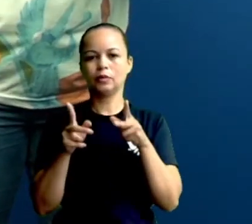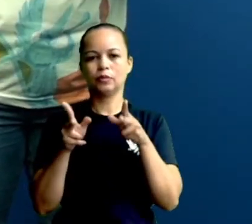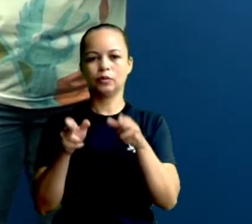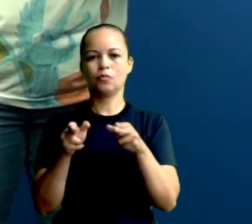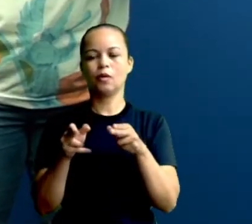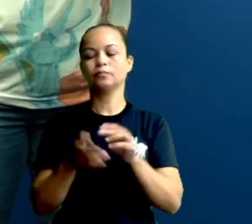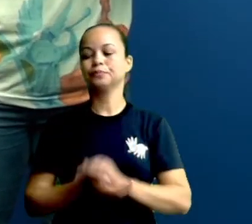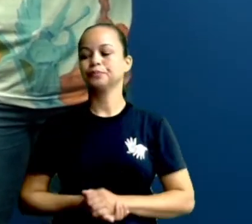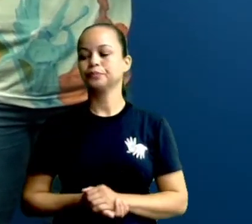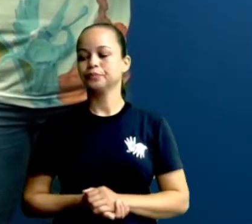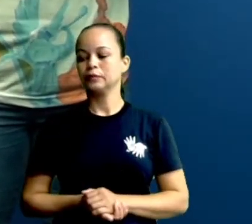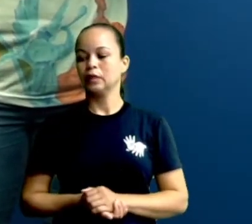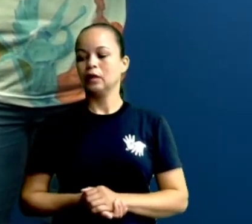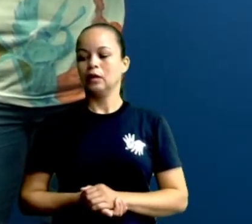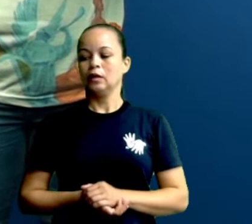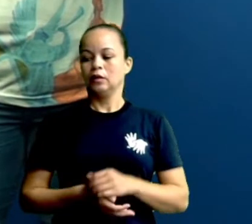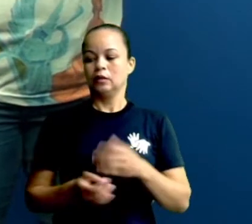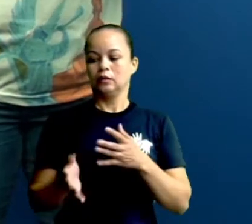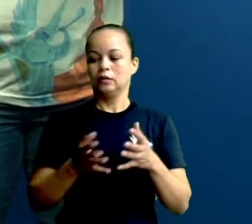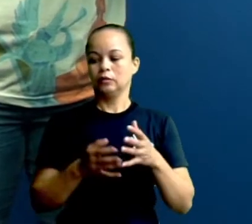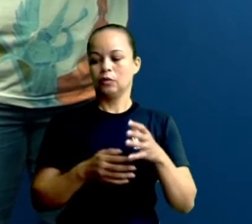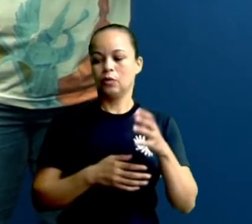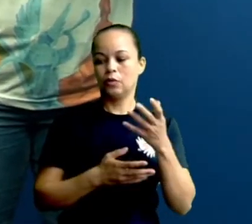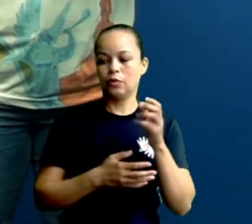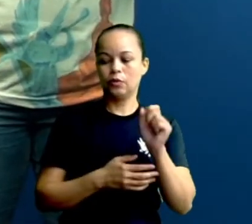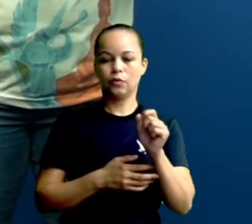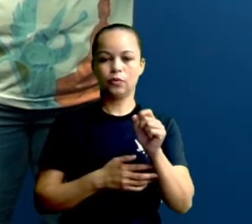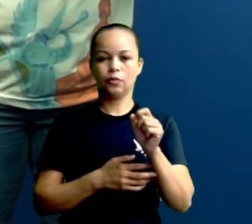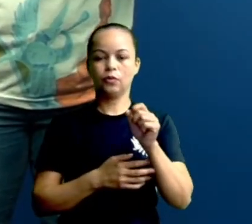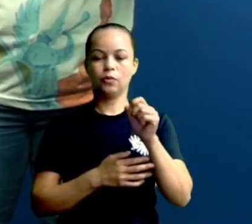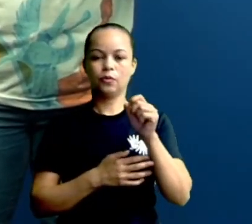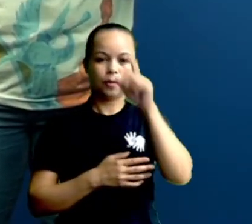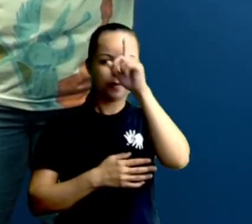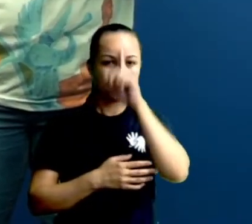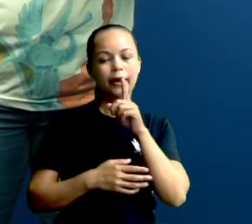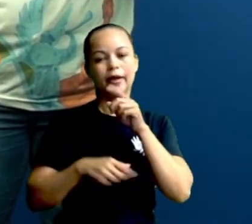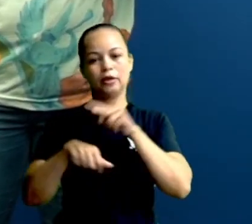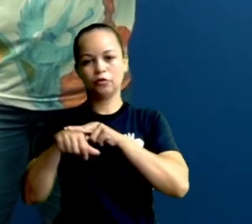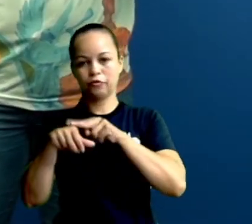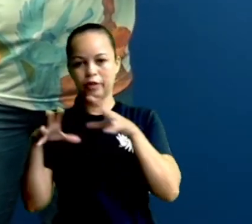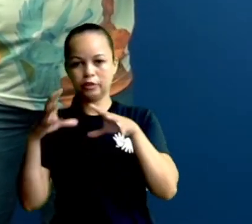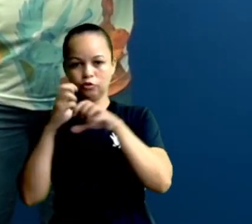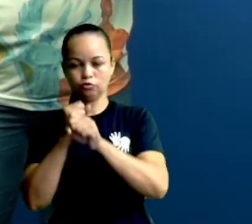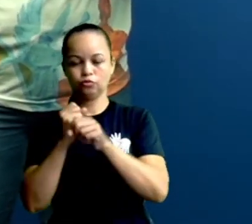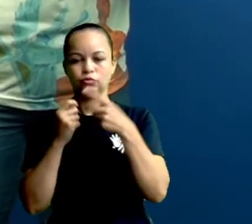tá? Então, o triângulo amarelo e o triângulo verde escuro, eles são iguais, têm a mesma medida,